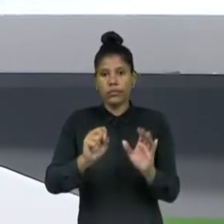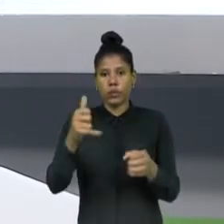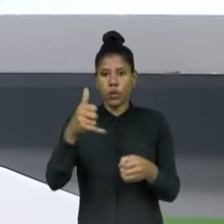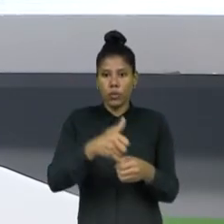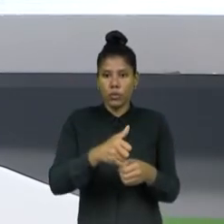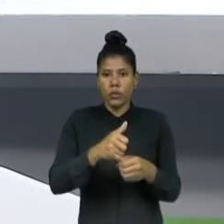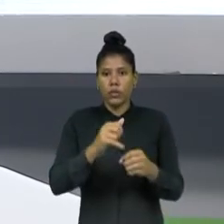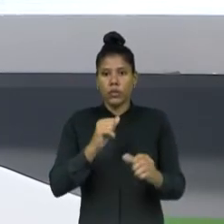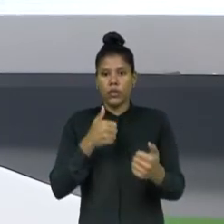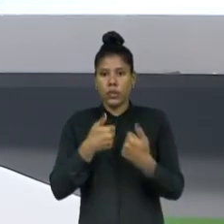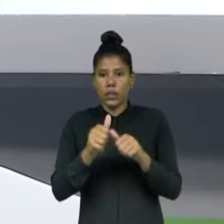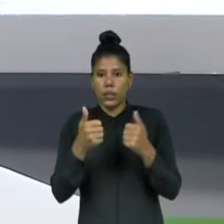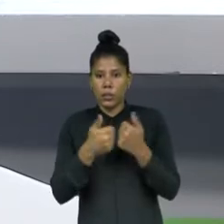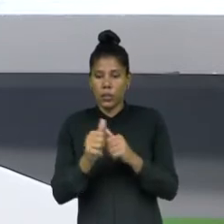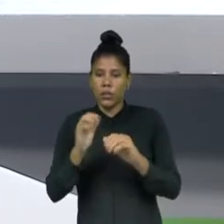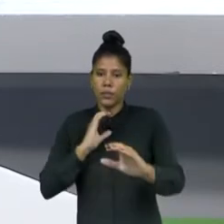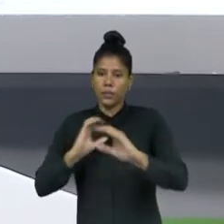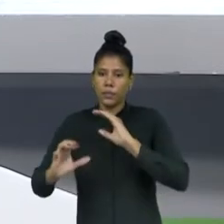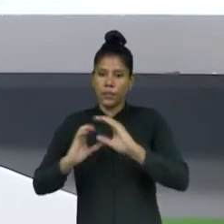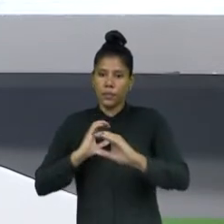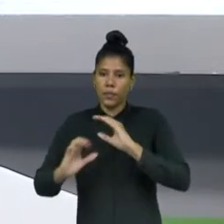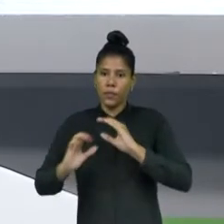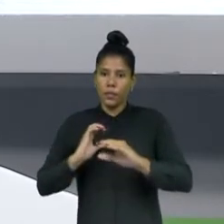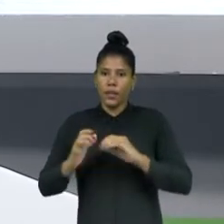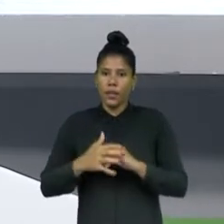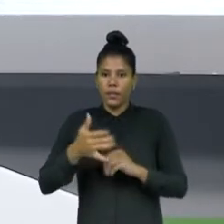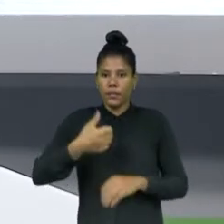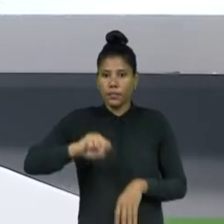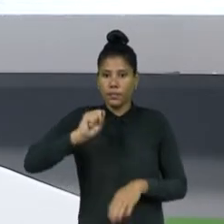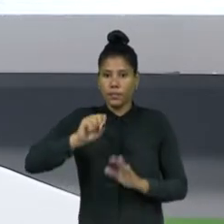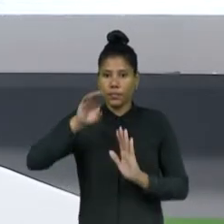transporte coletivo e comunicações para 18%.